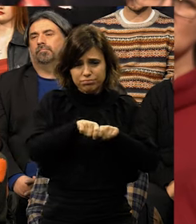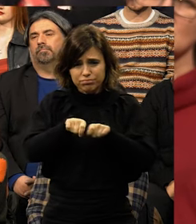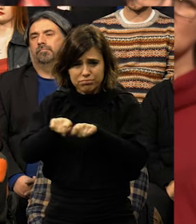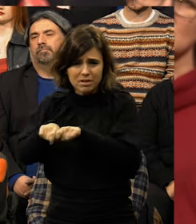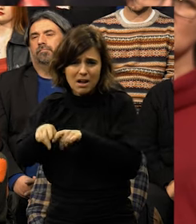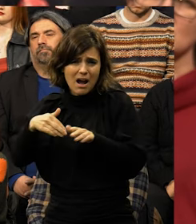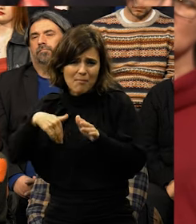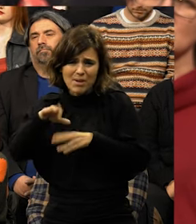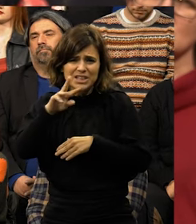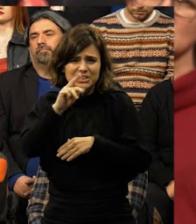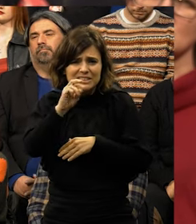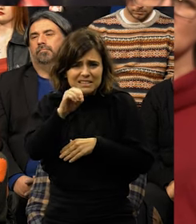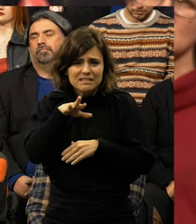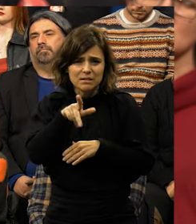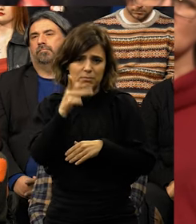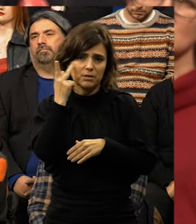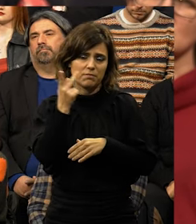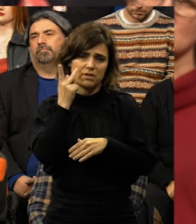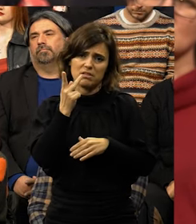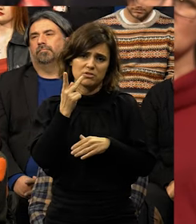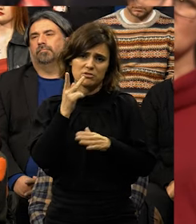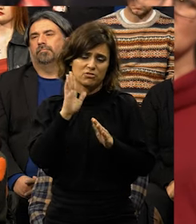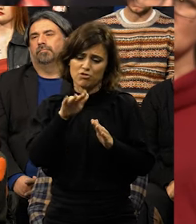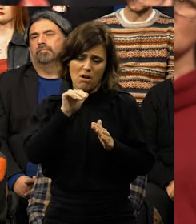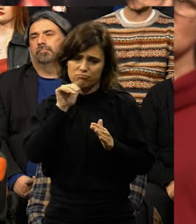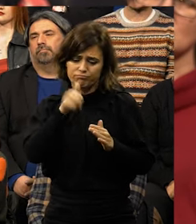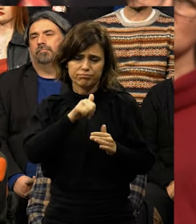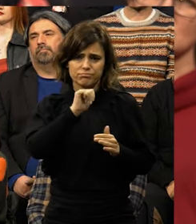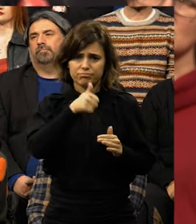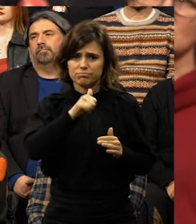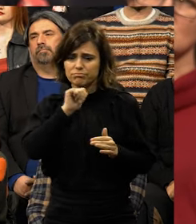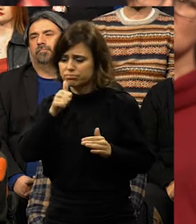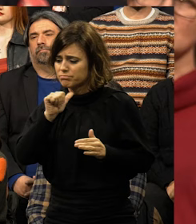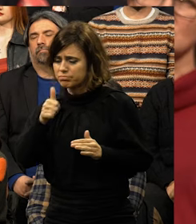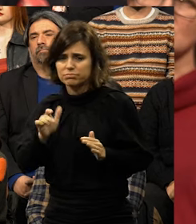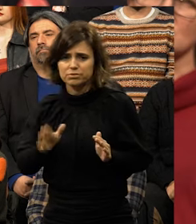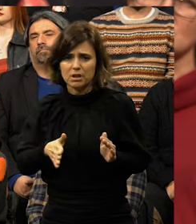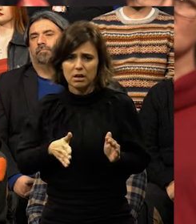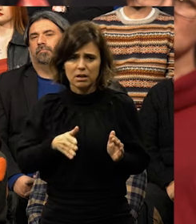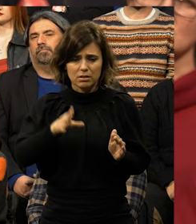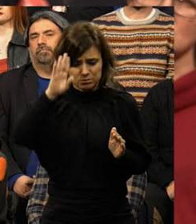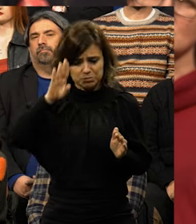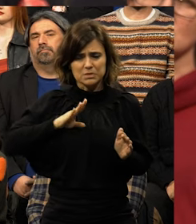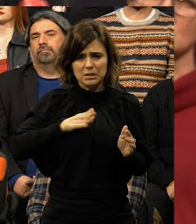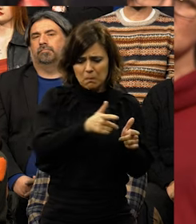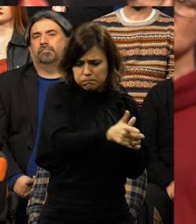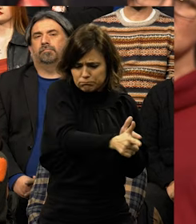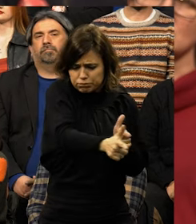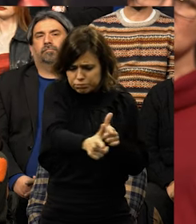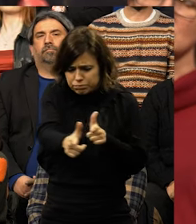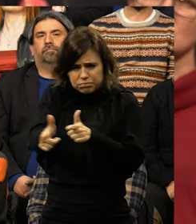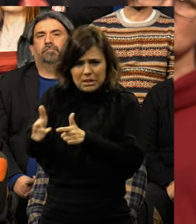30.000 vidas que já se perderam as forças israelitas dispararam sobre pessoas desesperadas com